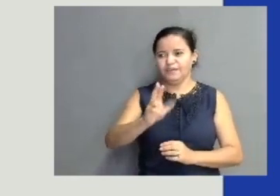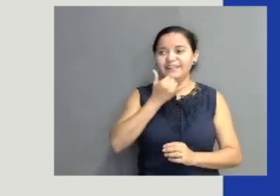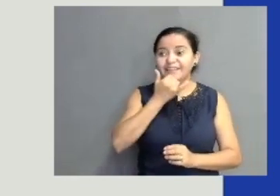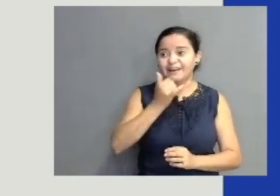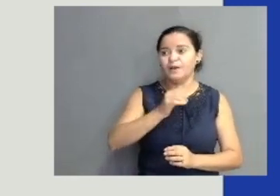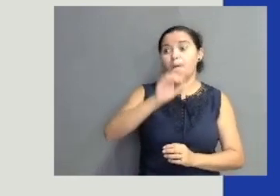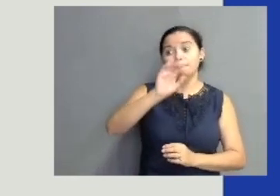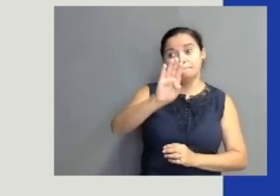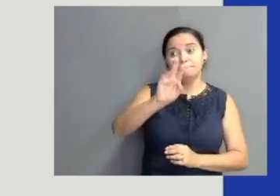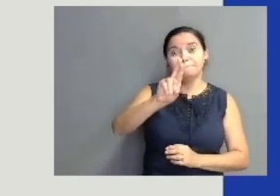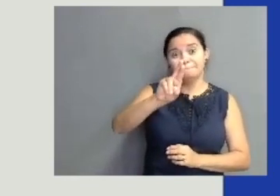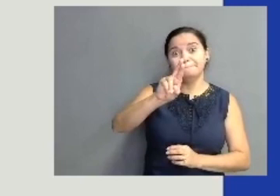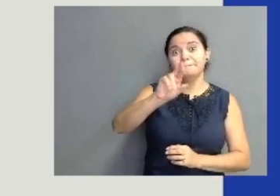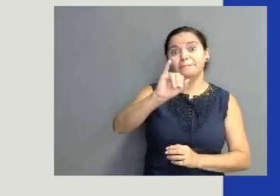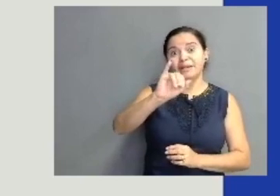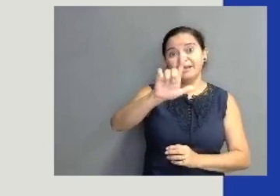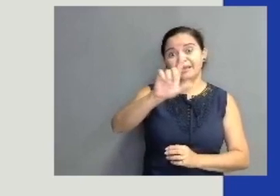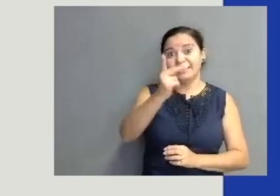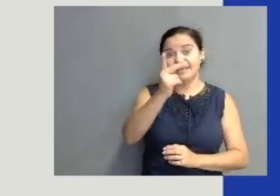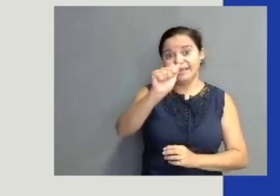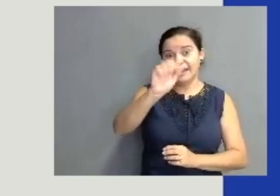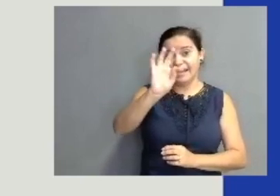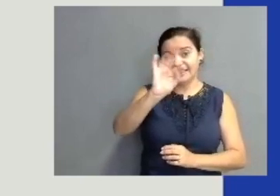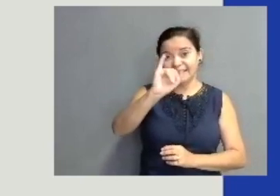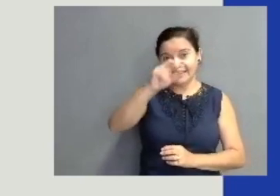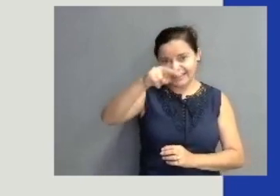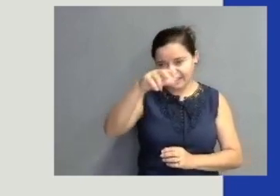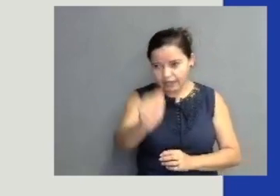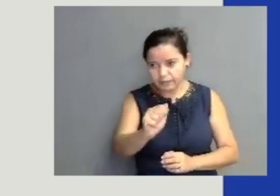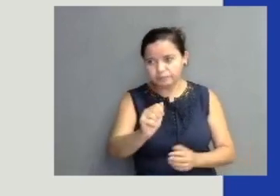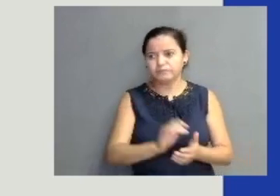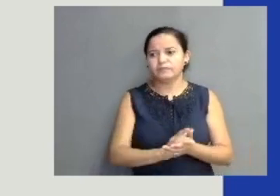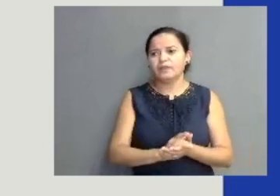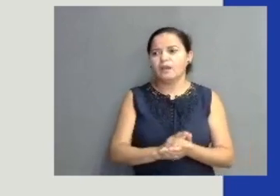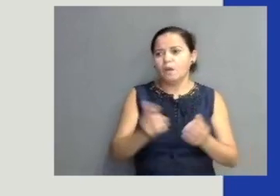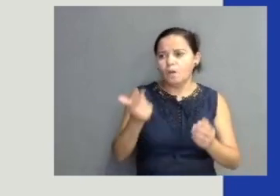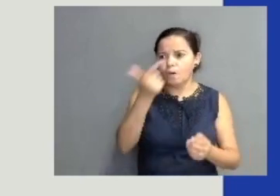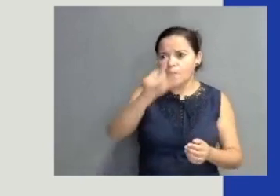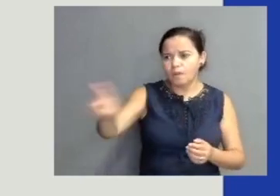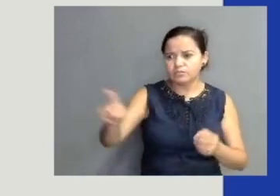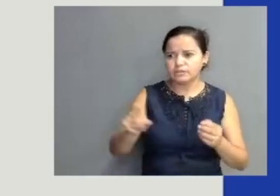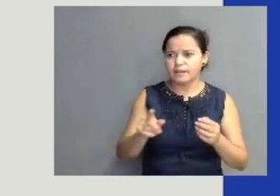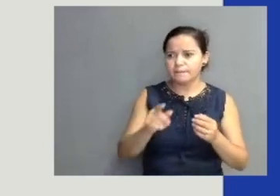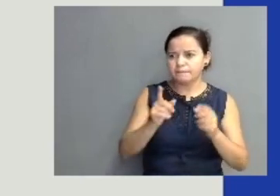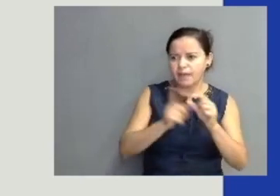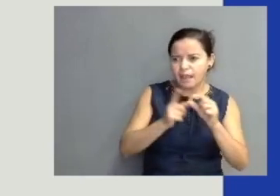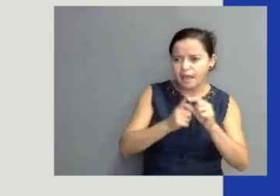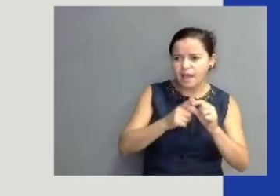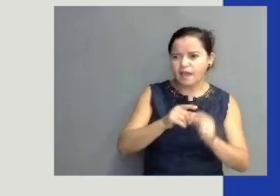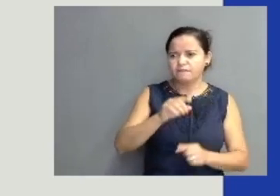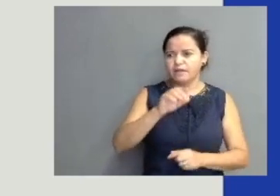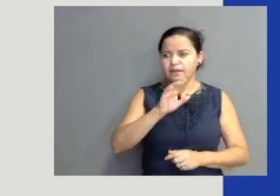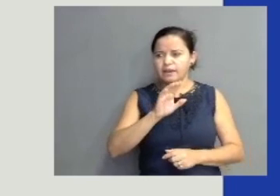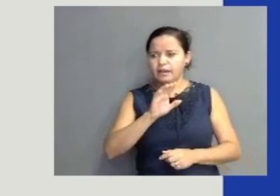ó, estropiado é animal com as patas ou cascos feridos, né? Crina,